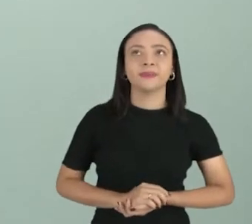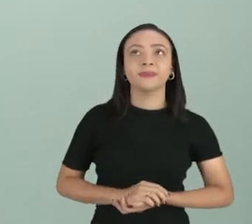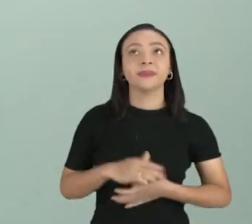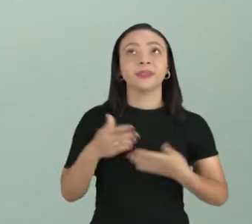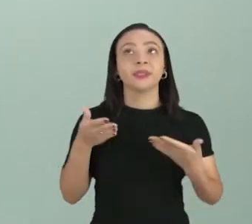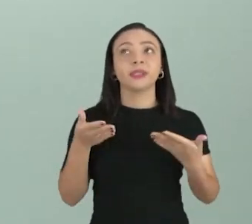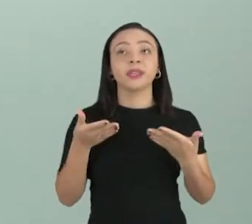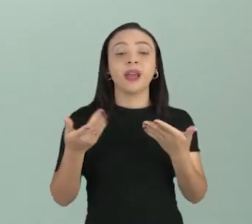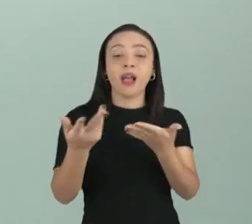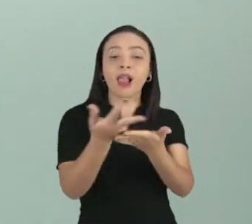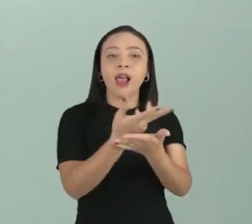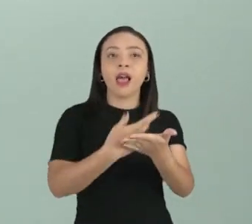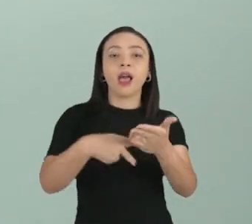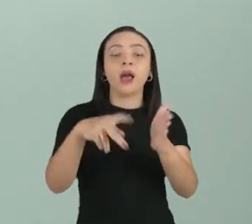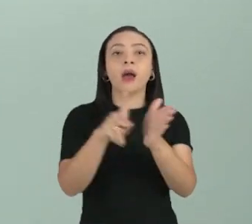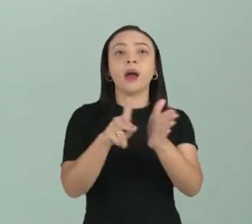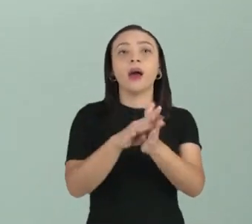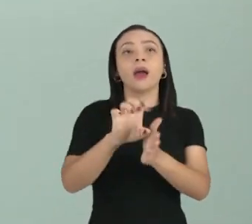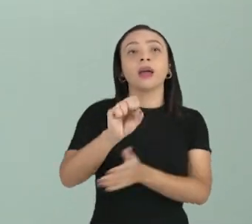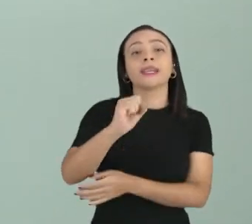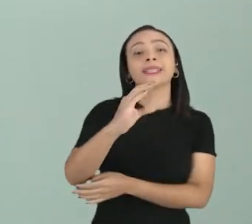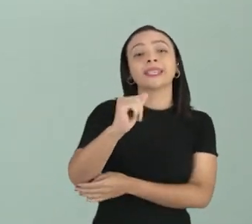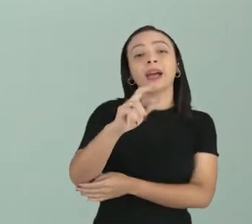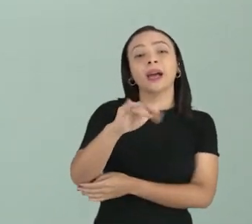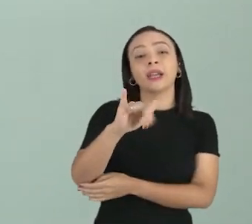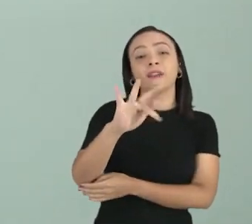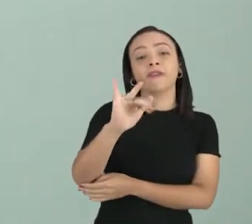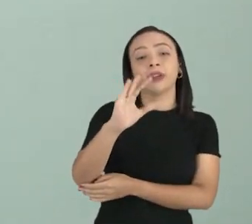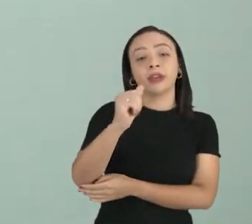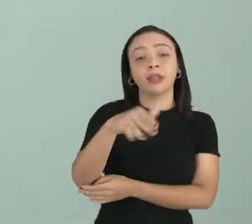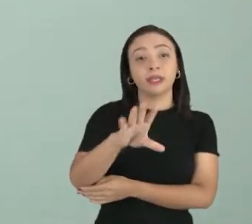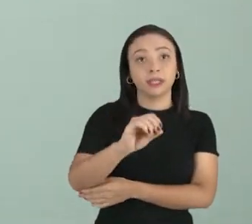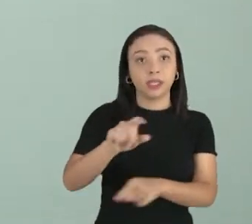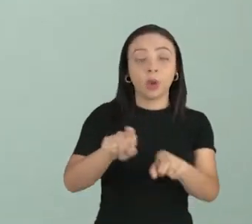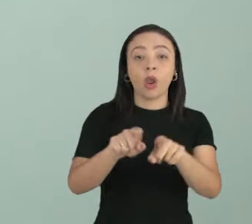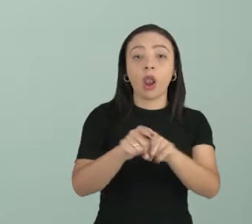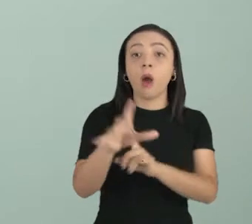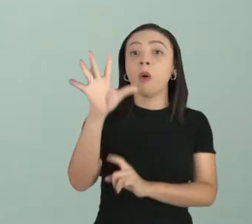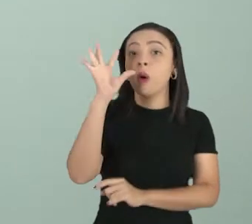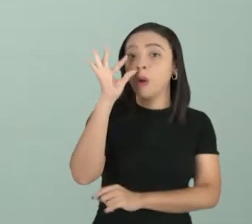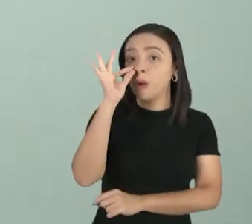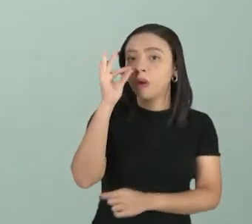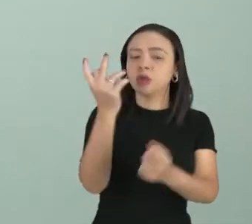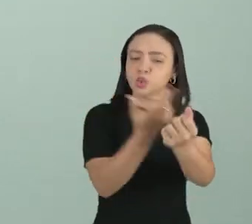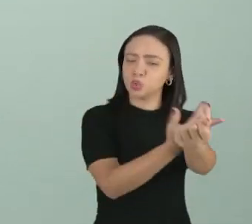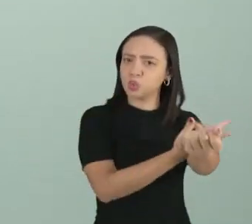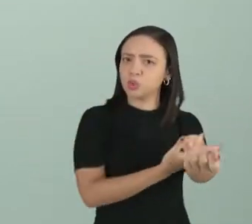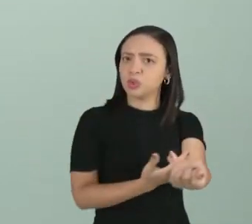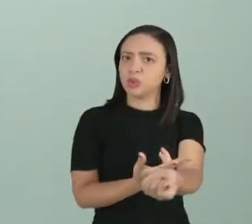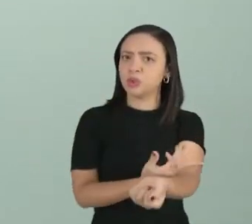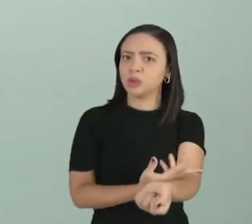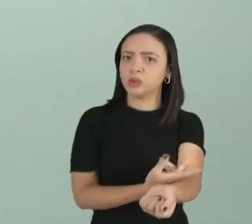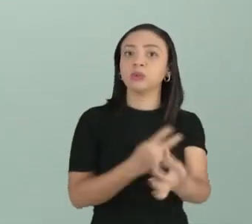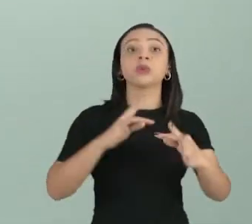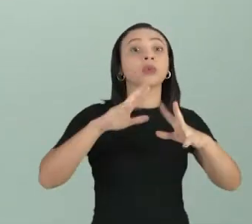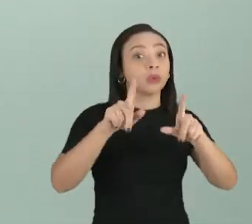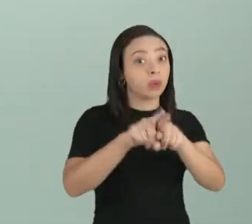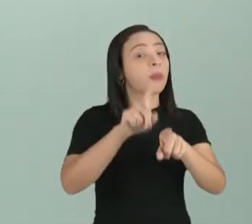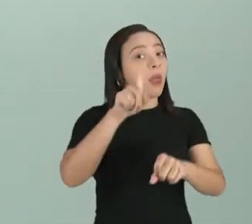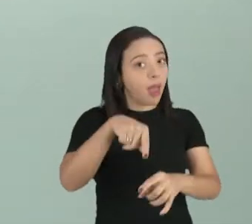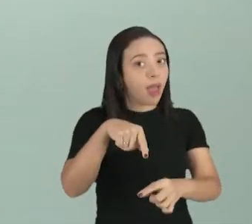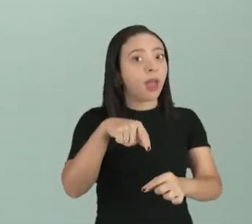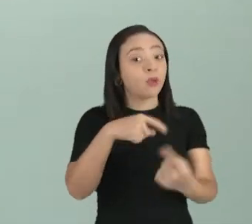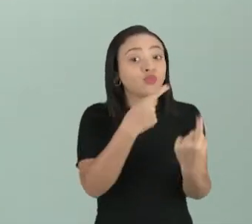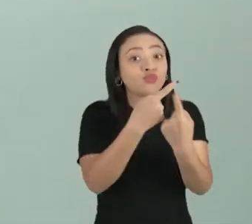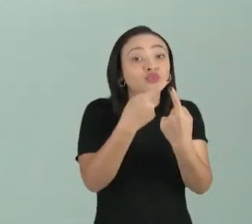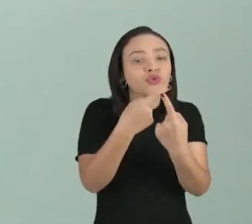Arte da escarificação, do piercing e das tatuagens. Sim, isso também é um modo de